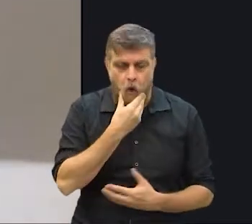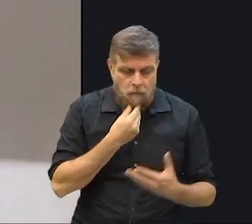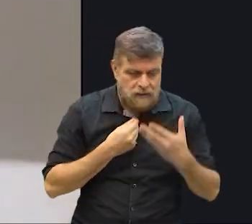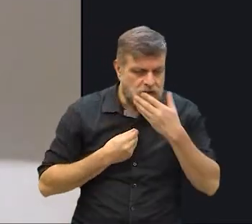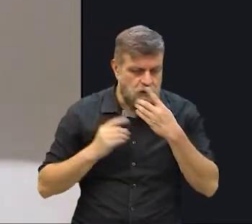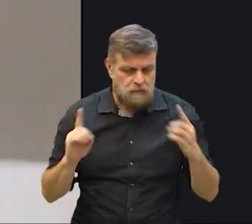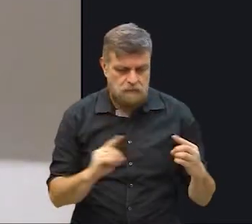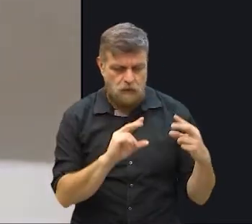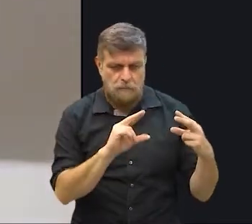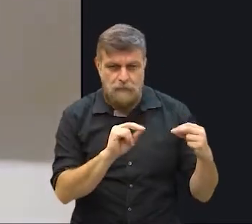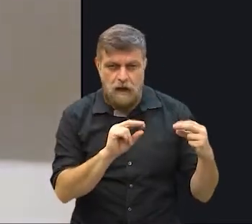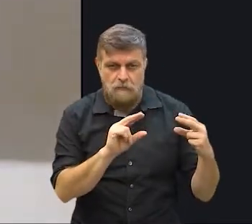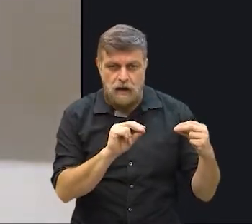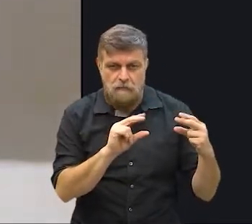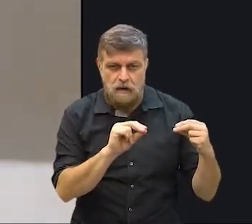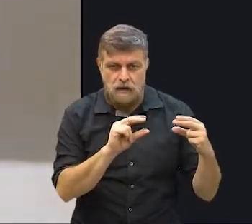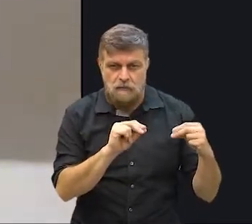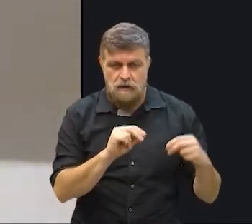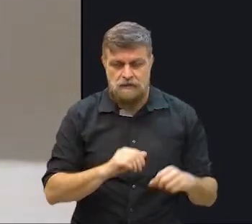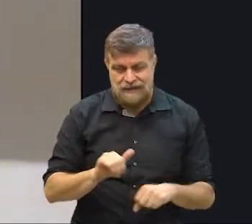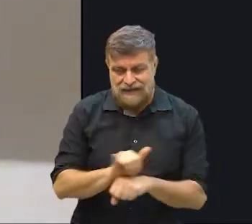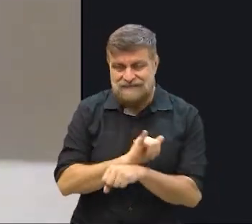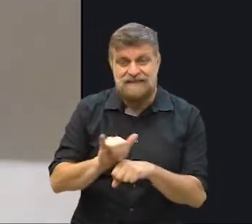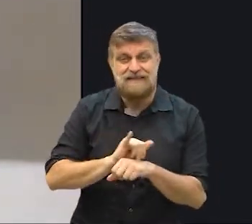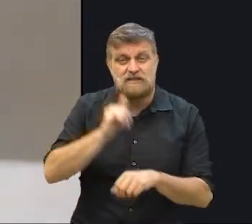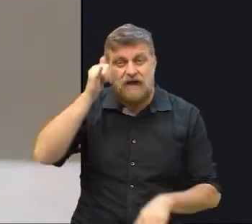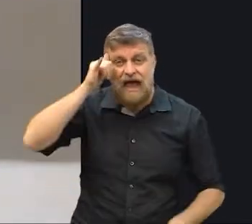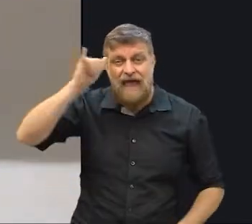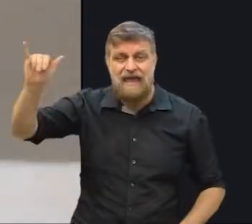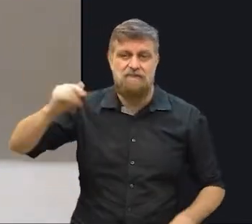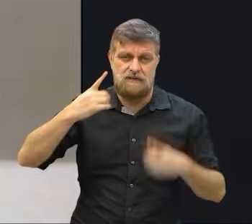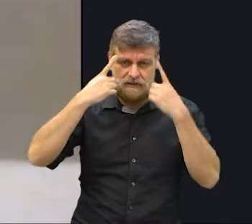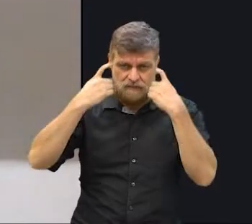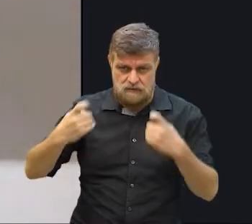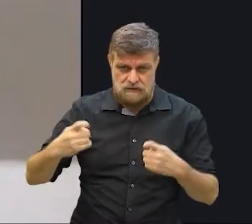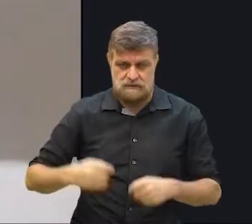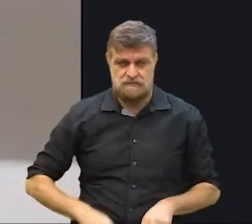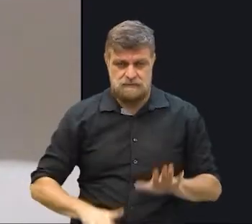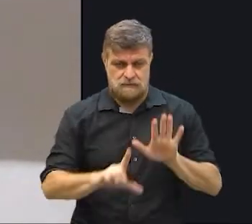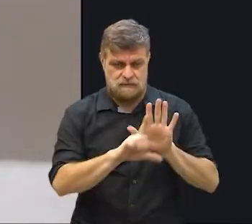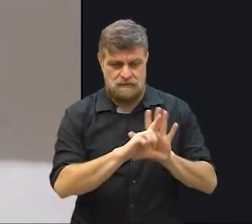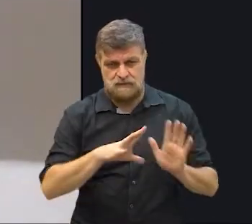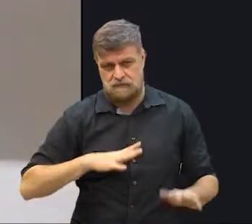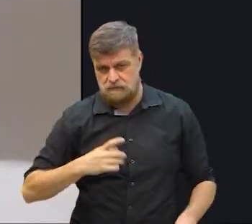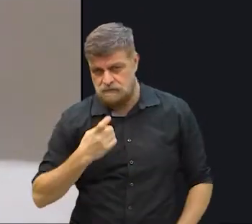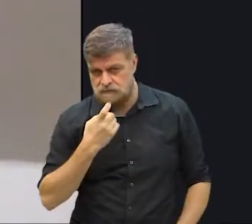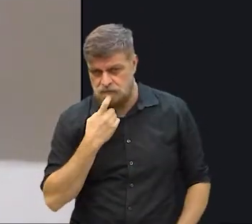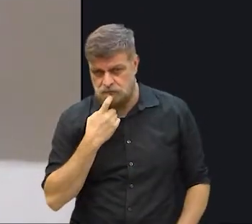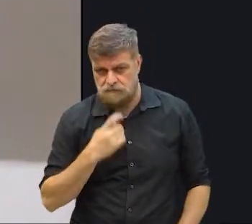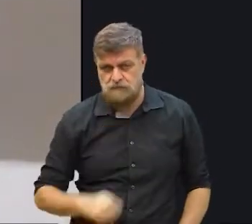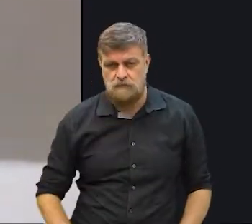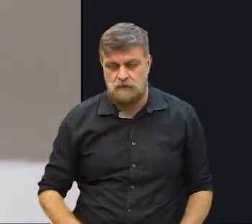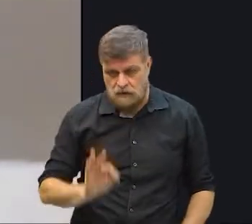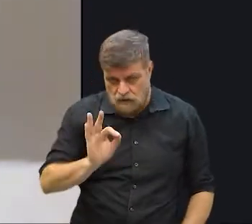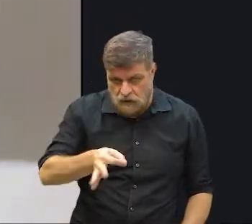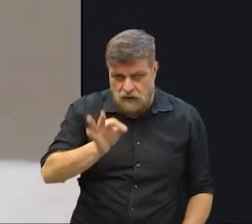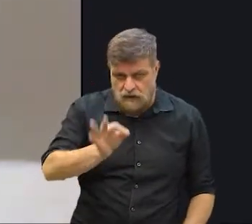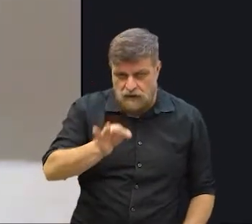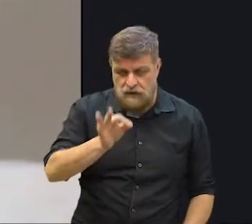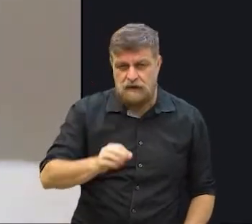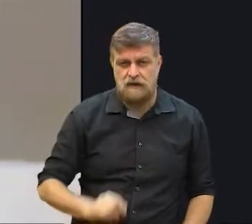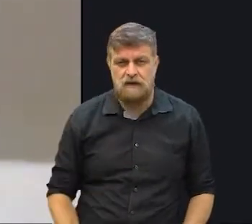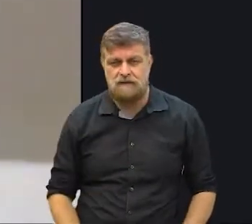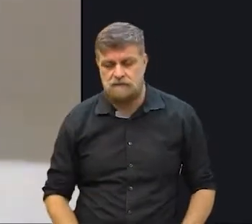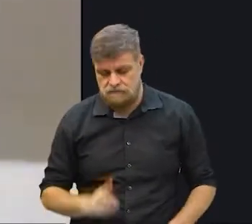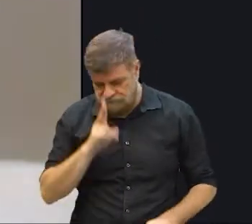o vereador, né, é preciso uma ação preventiva. E essa lei, em Campinas, veio